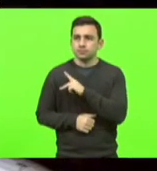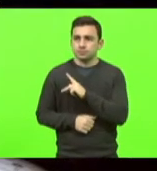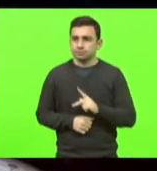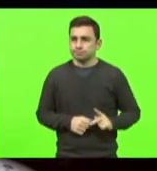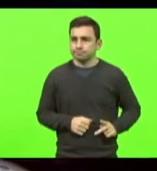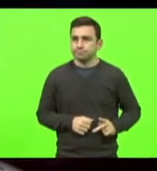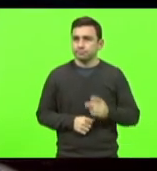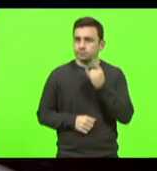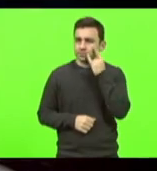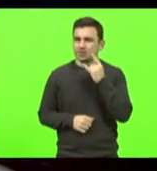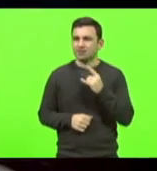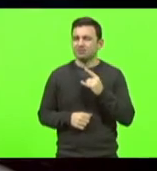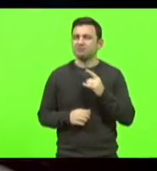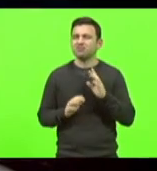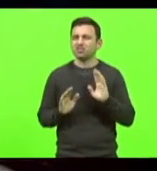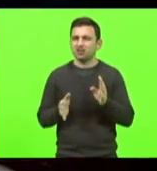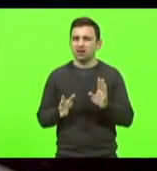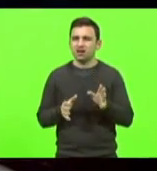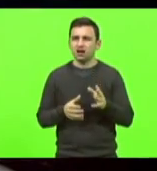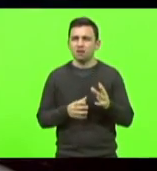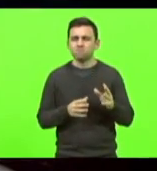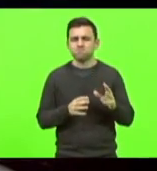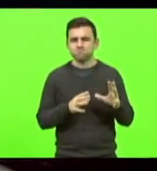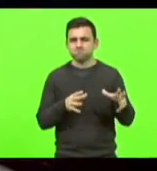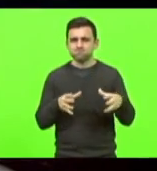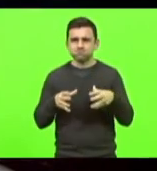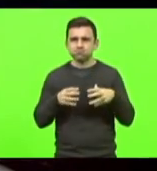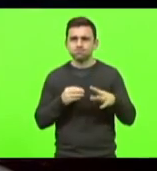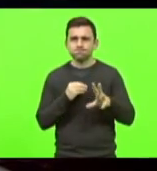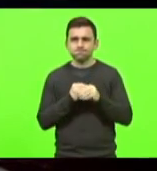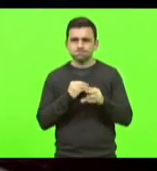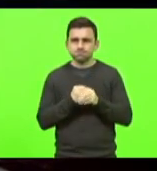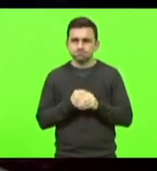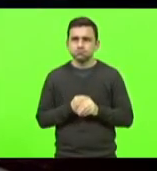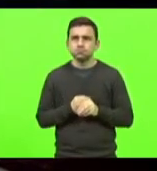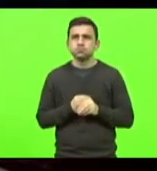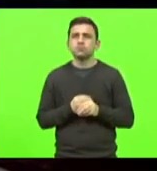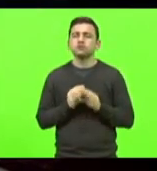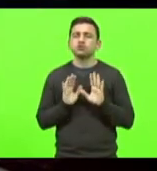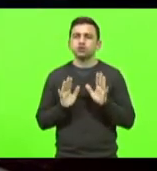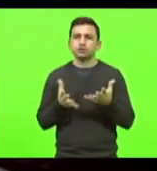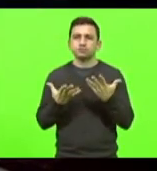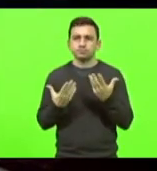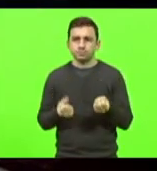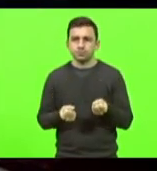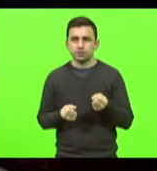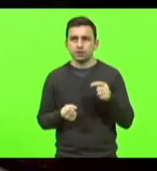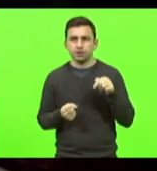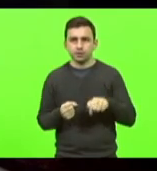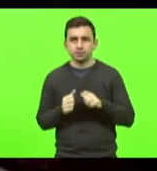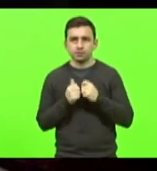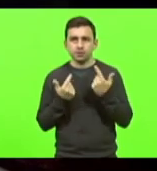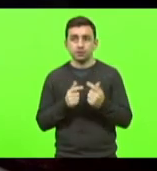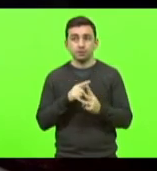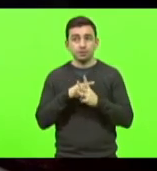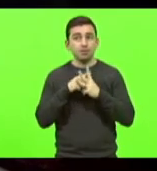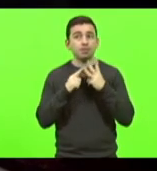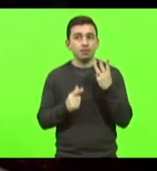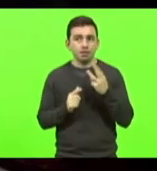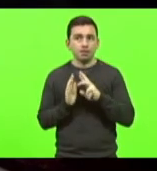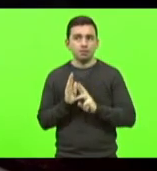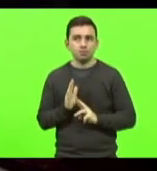conjunto de emendas que já foram acatadas aqui por esta casa e pelos três relatores